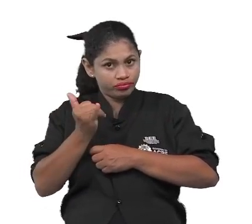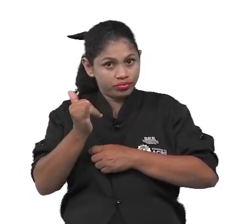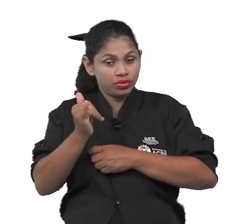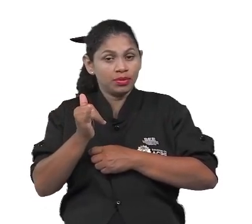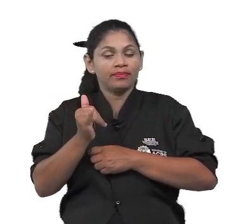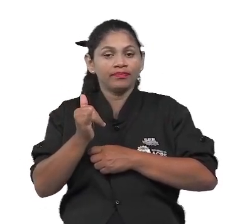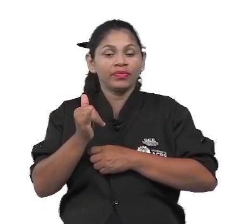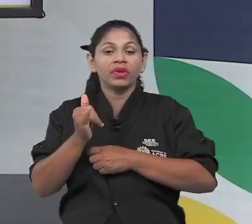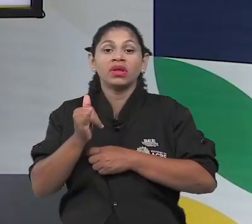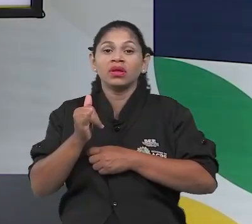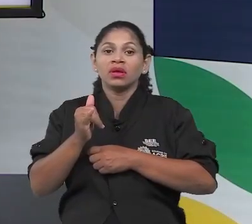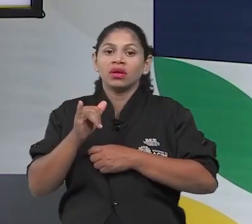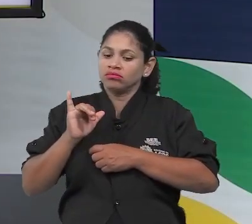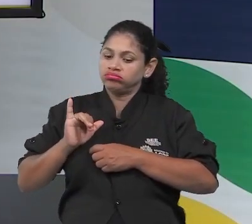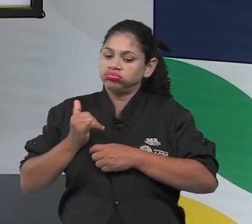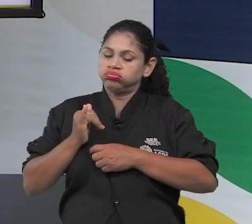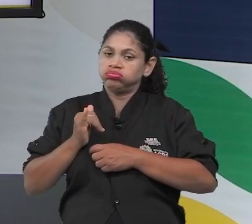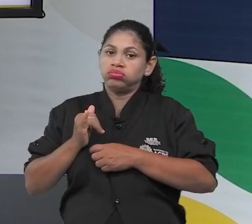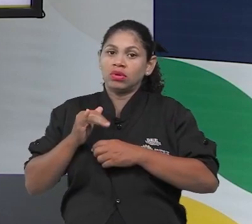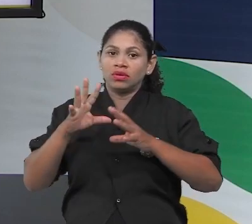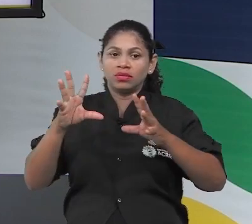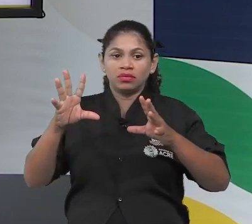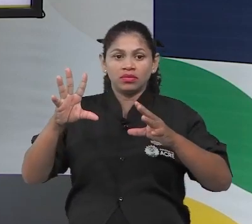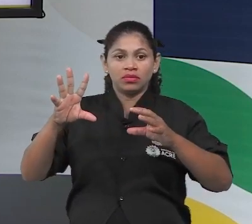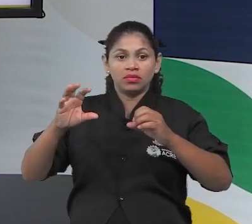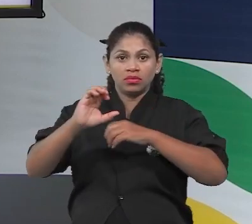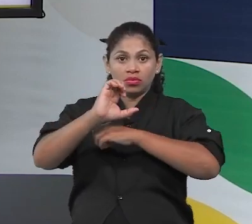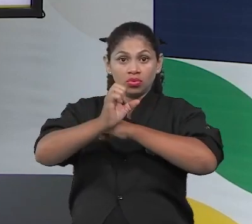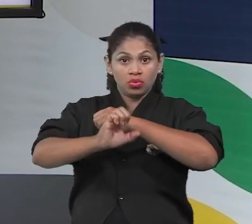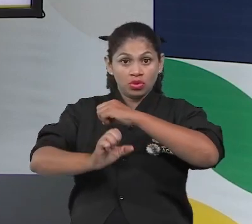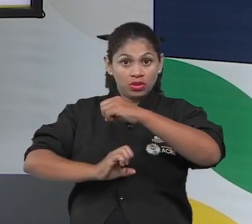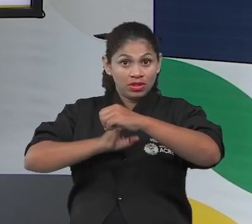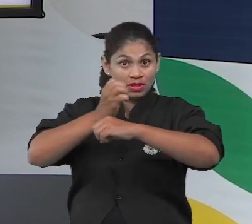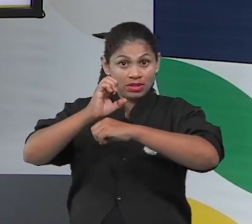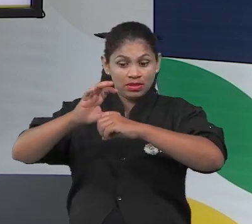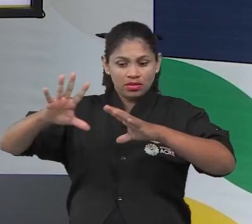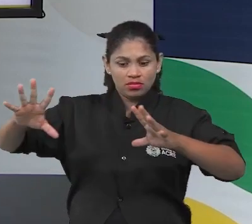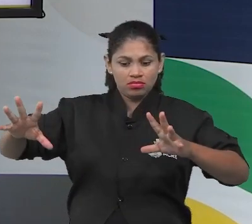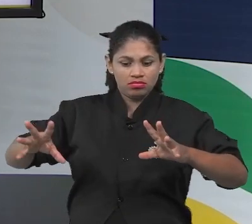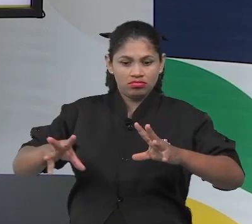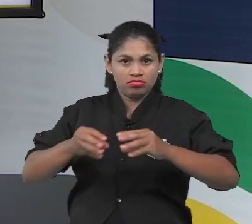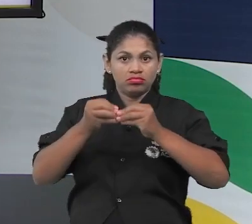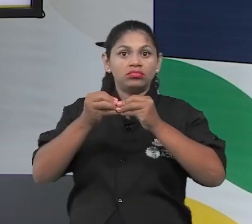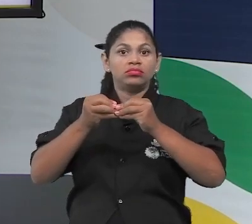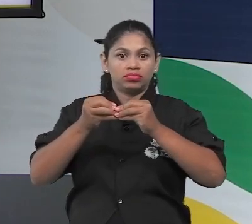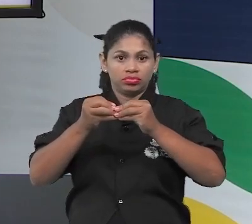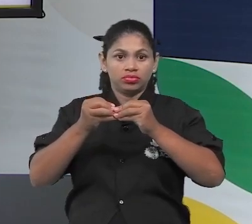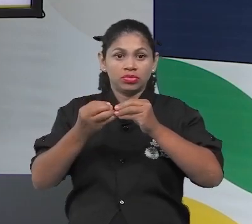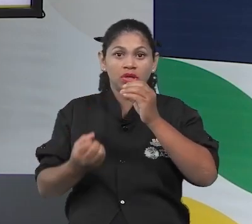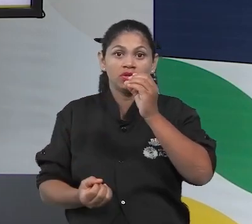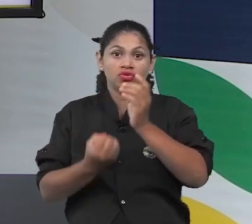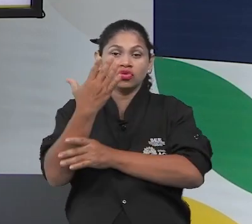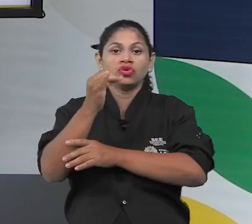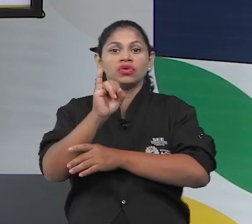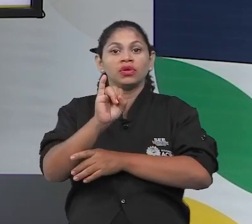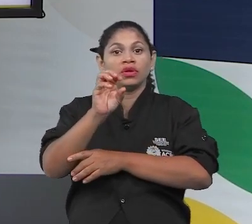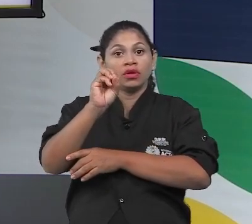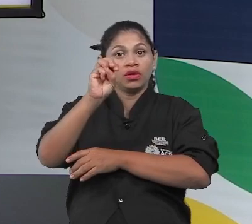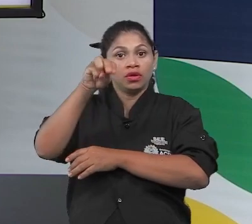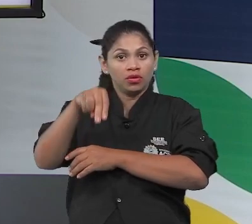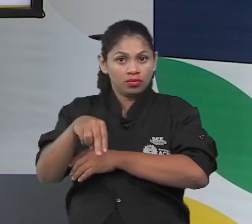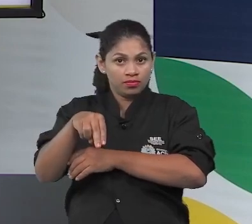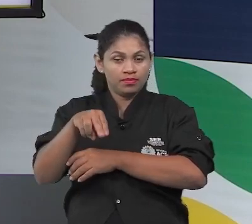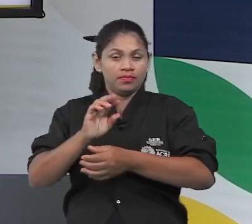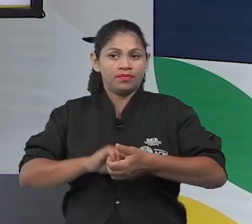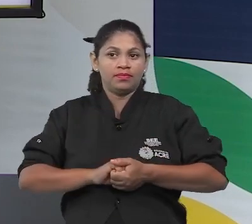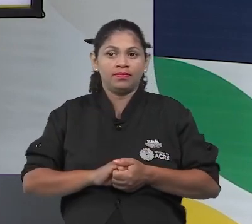essa eletricidade vai arrancar os elétrons ali do gás, né, criando íons. Então, a gente tem 4 estados da matéria,